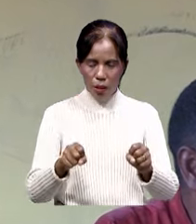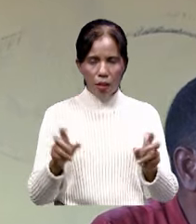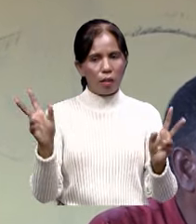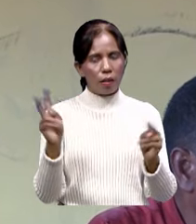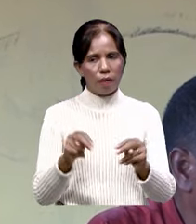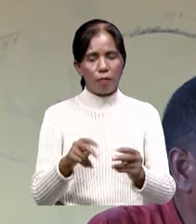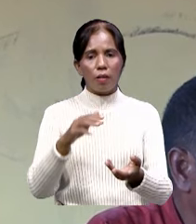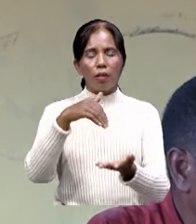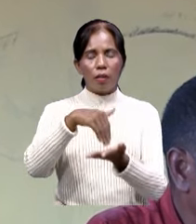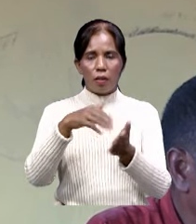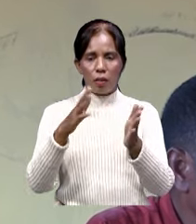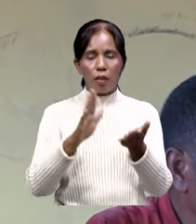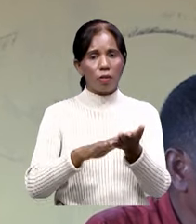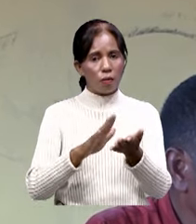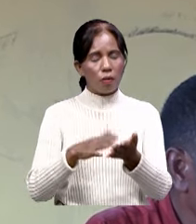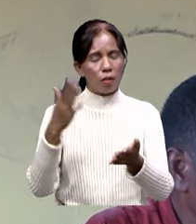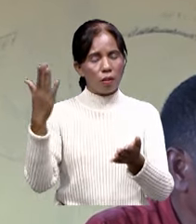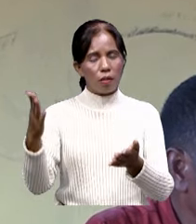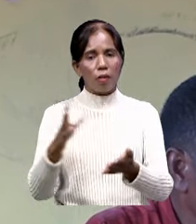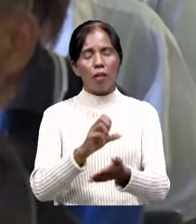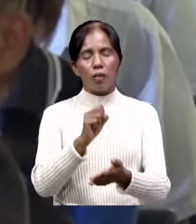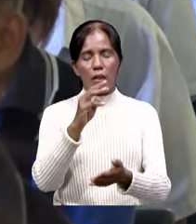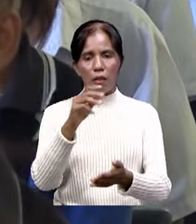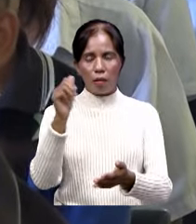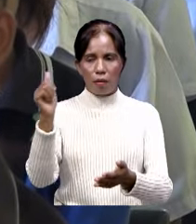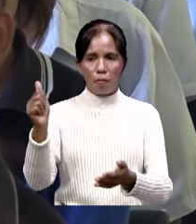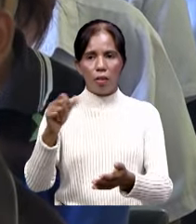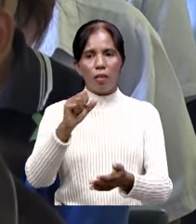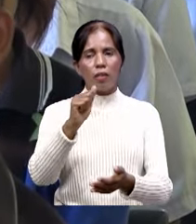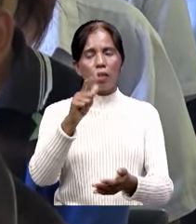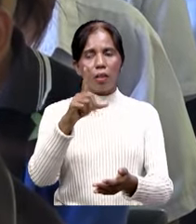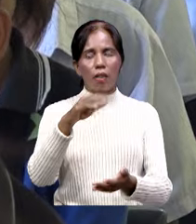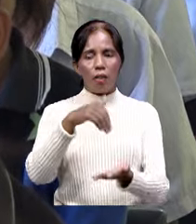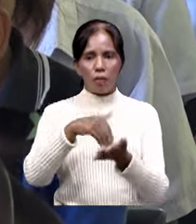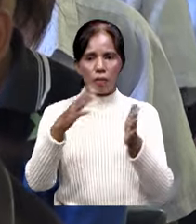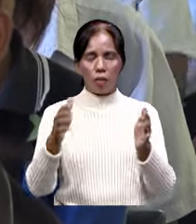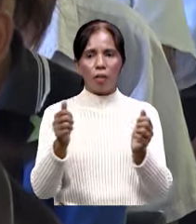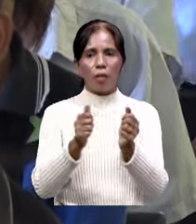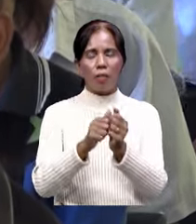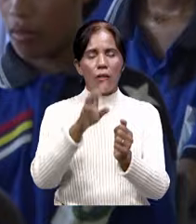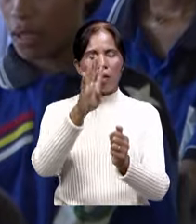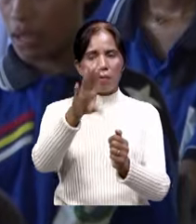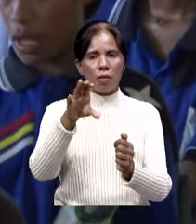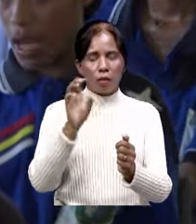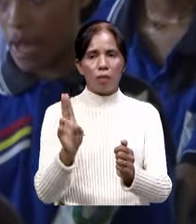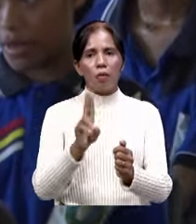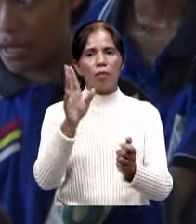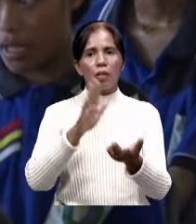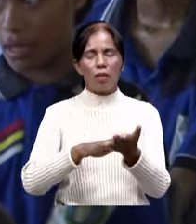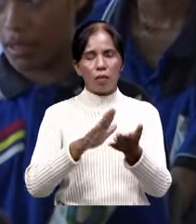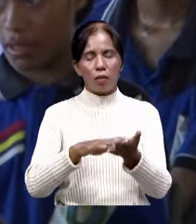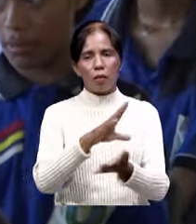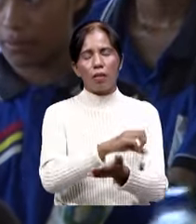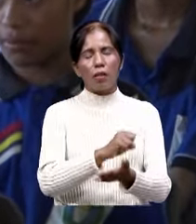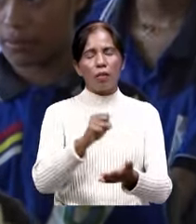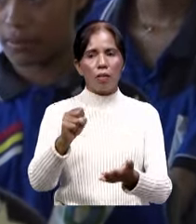Dadaun ne sekolah klase paralelu secundário geral Salere resiste estudante basic atus hat no utiliza hela sekolah básico